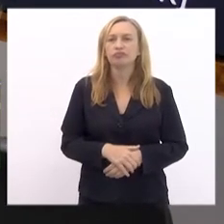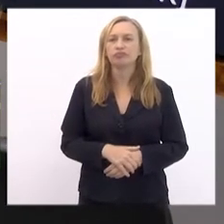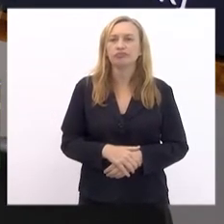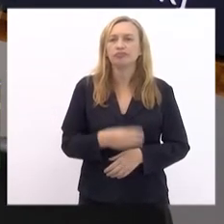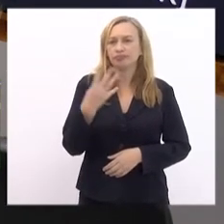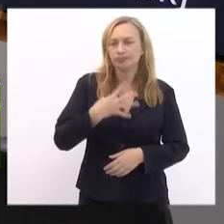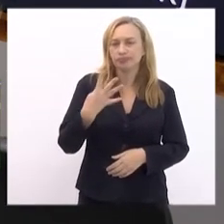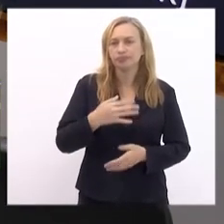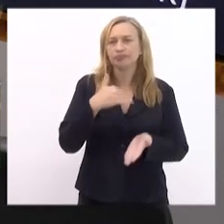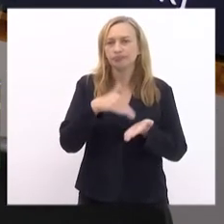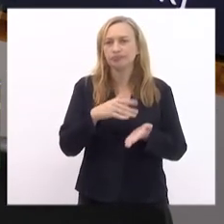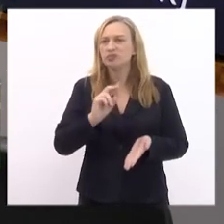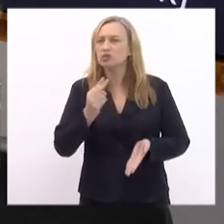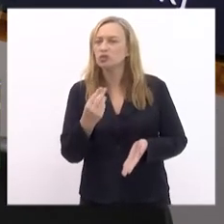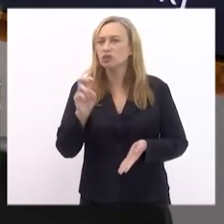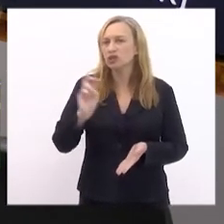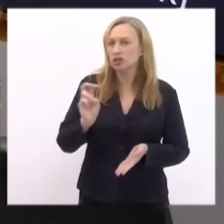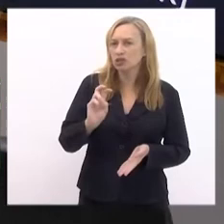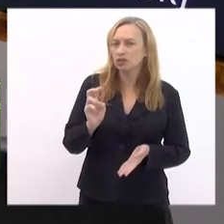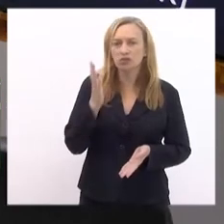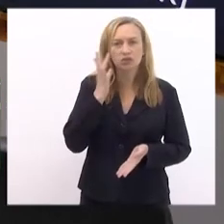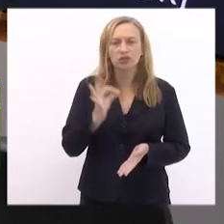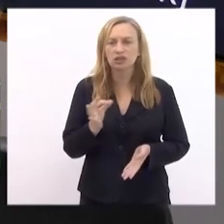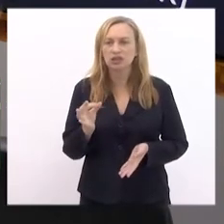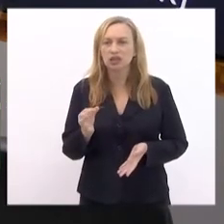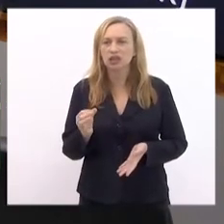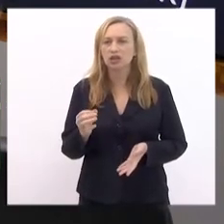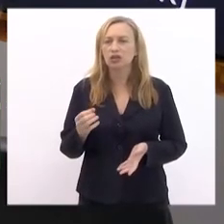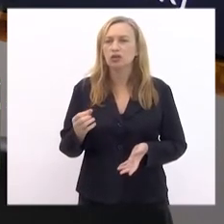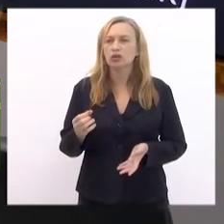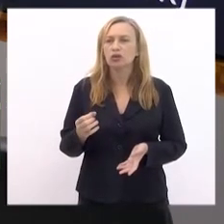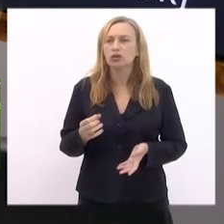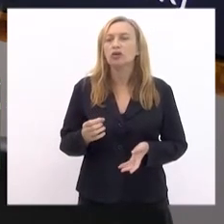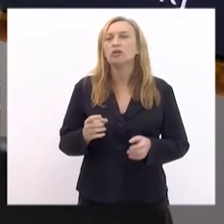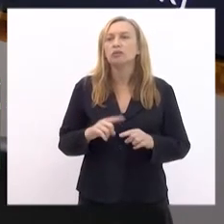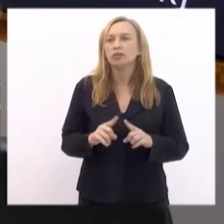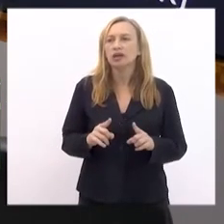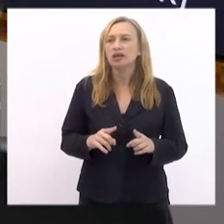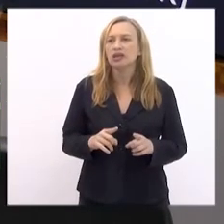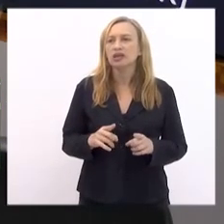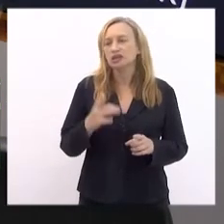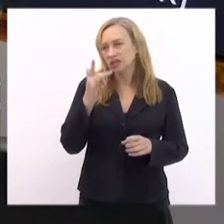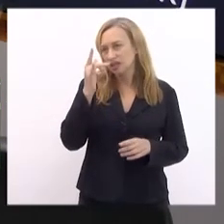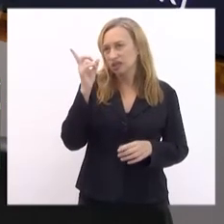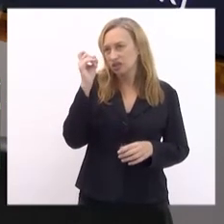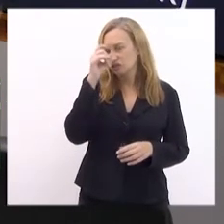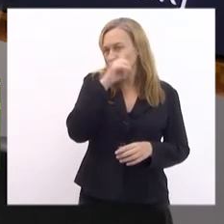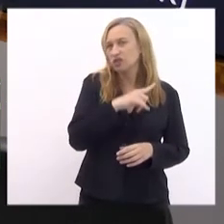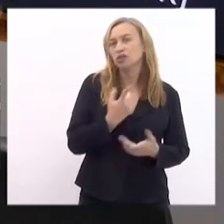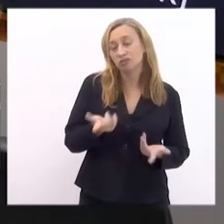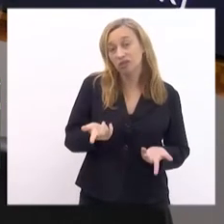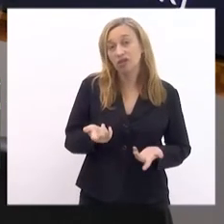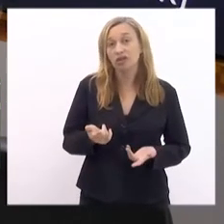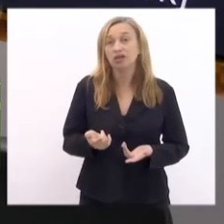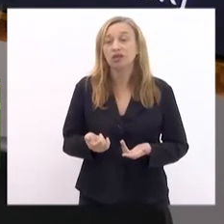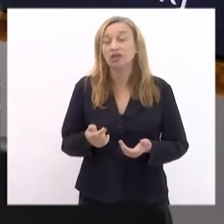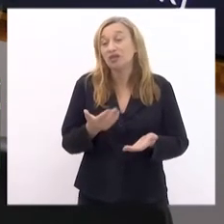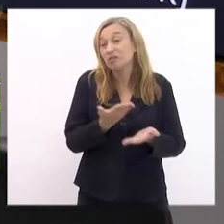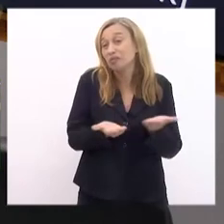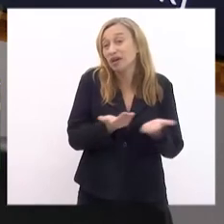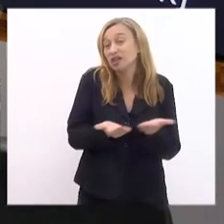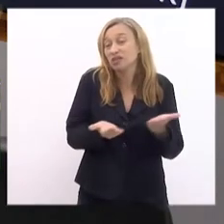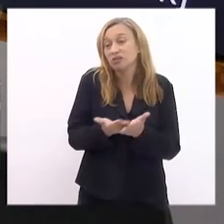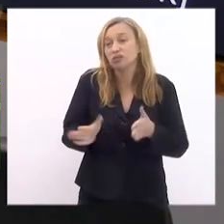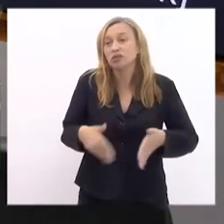quarto secretário ou o quinto. Não tenho certeza, é o quarto ou quinto. Então, assim, isso também não facilita as coisas, né? Porque muitas coisas se perdem, enfim. Mas